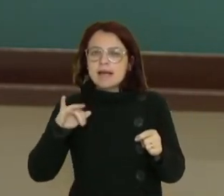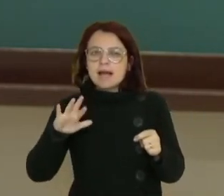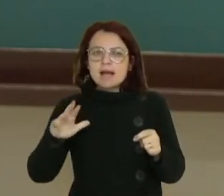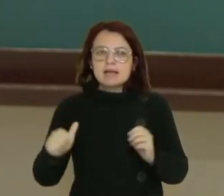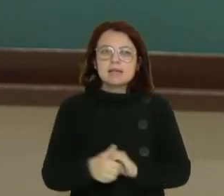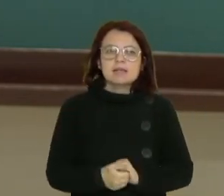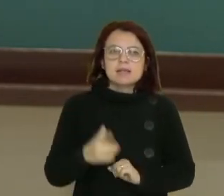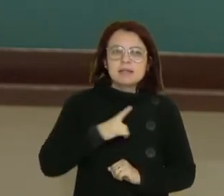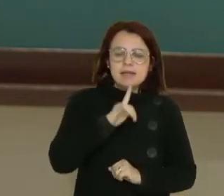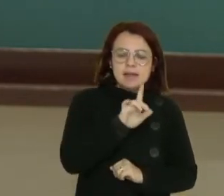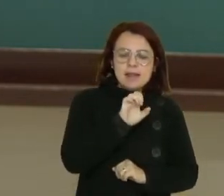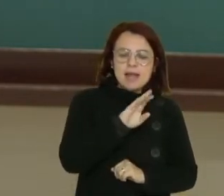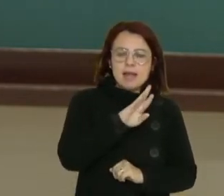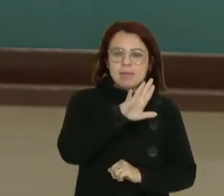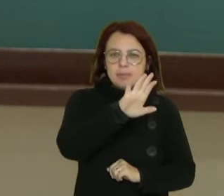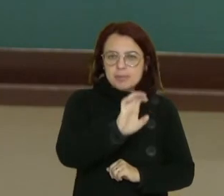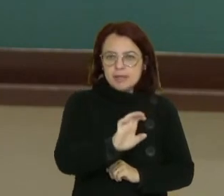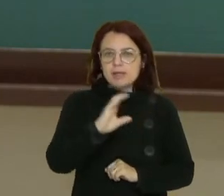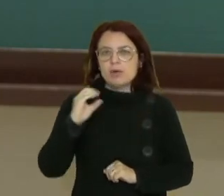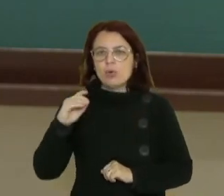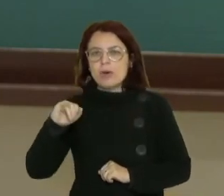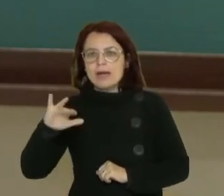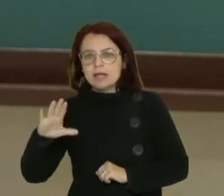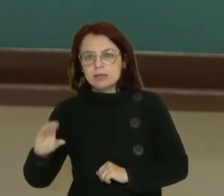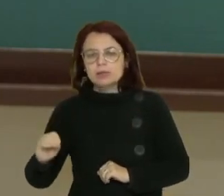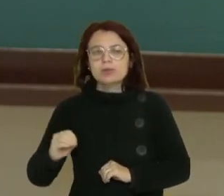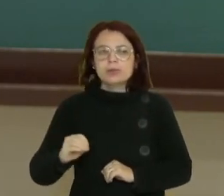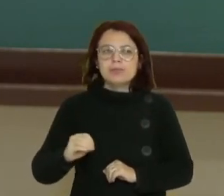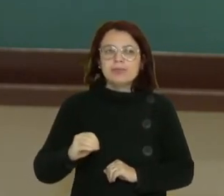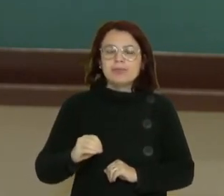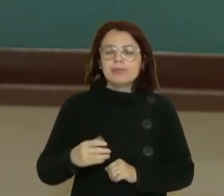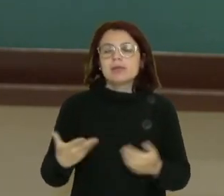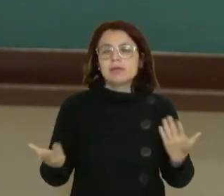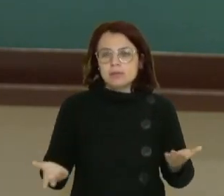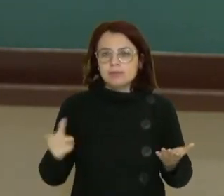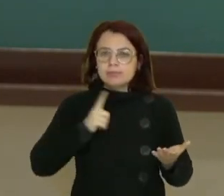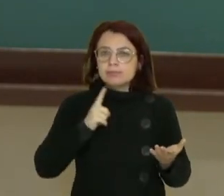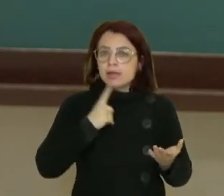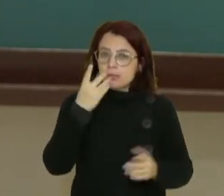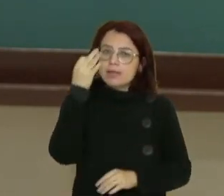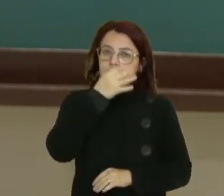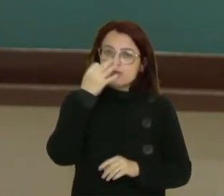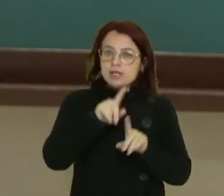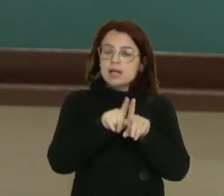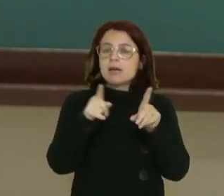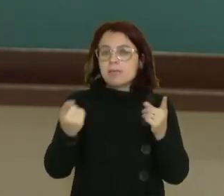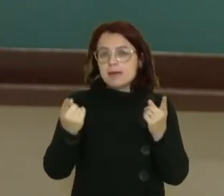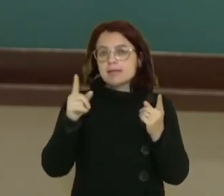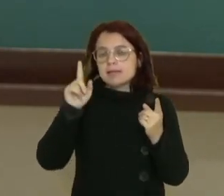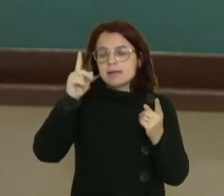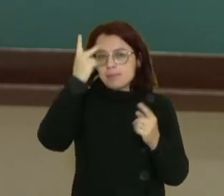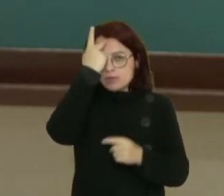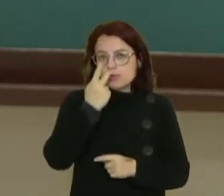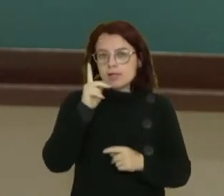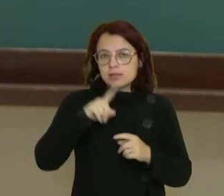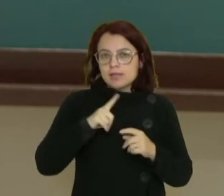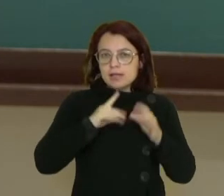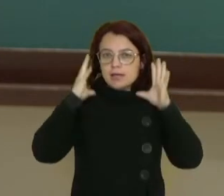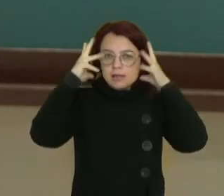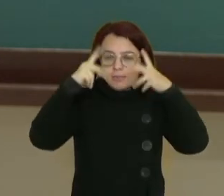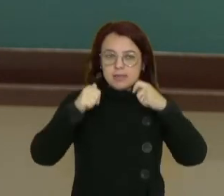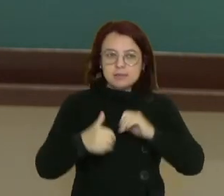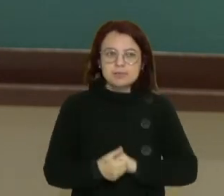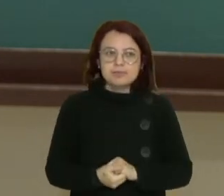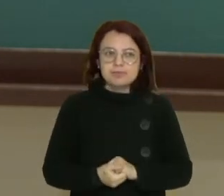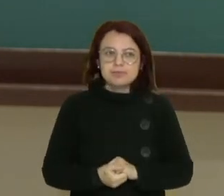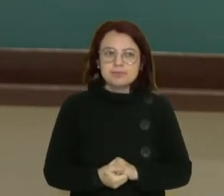coelho. Então, ela é uma narrativa, mas que tem esse apelo. Alguns contos são, pode ser chamado de fábula,